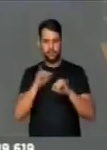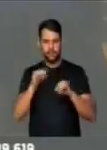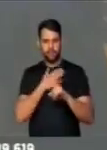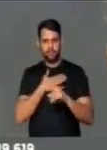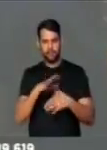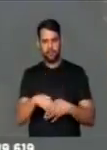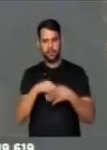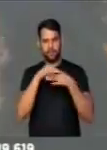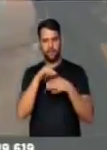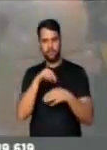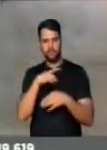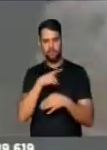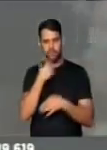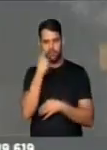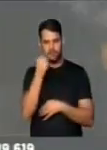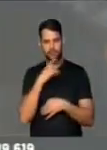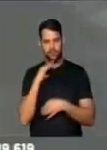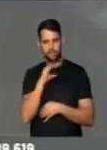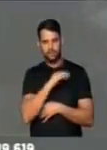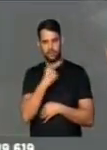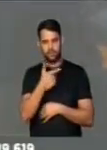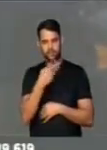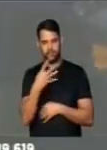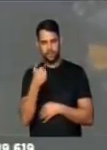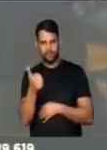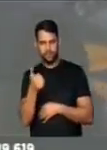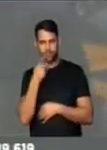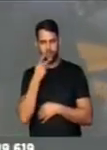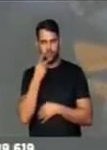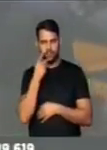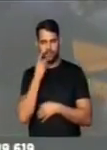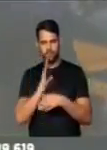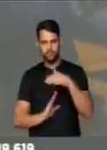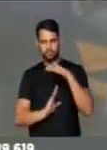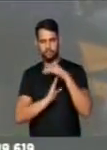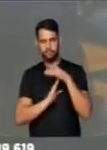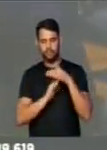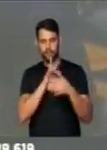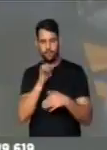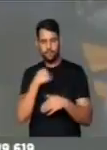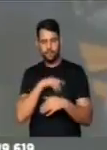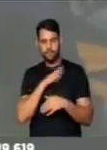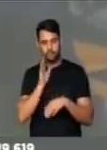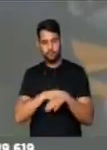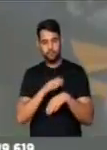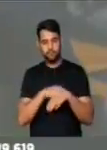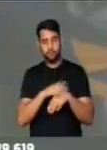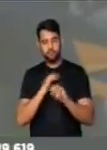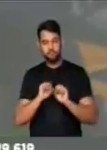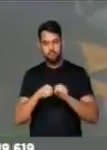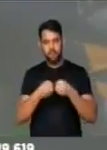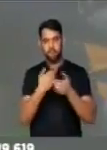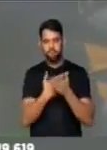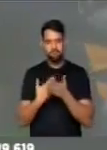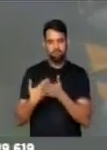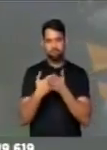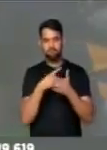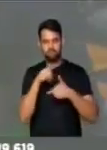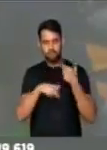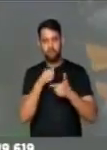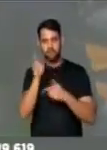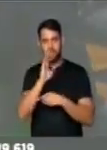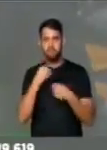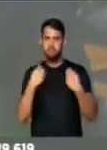o meu líder me designou para a comissão da 241, que trata do teto. Eu vou isso com muito empenho. Acredito realmente que o